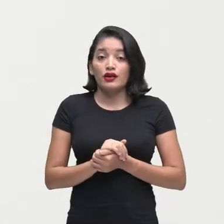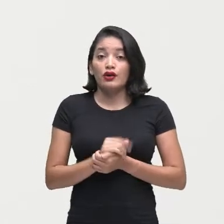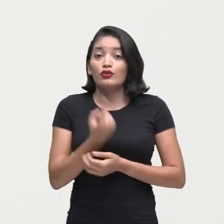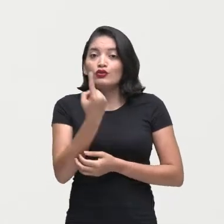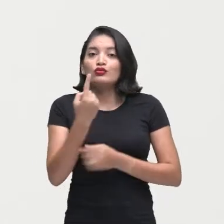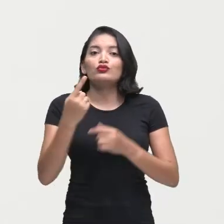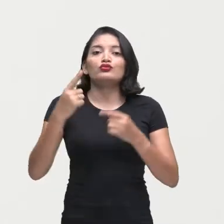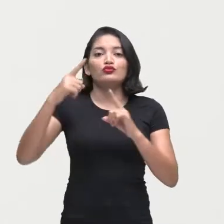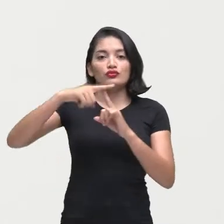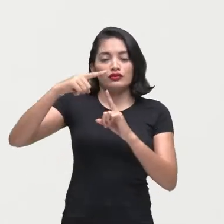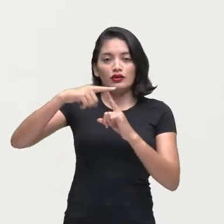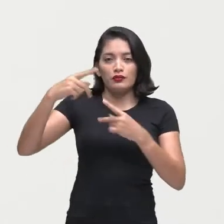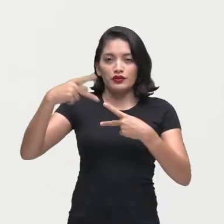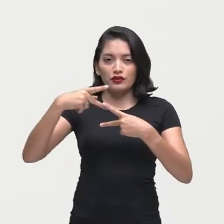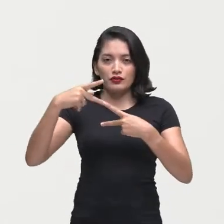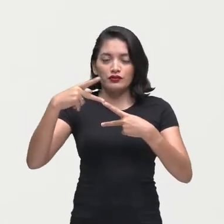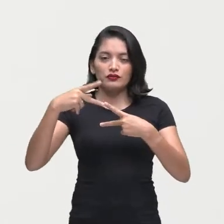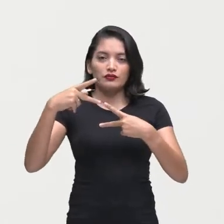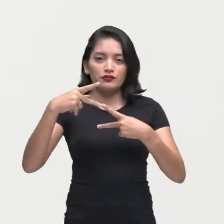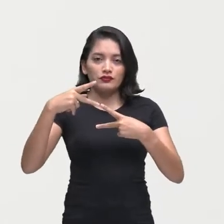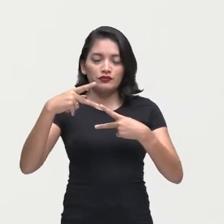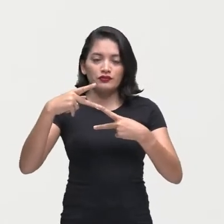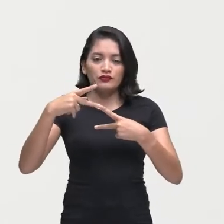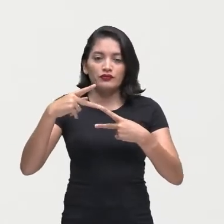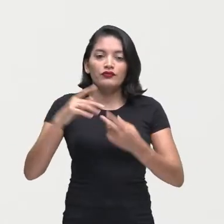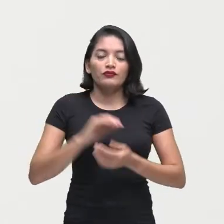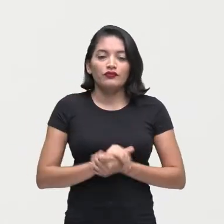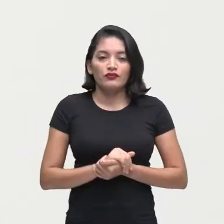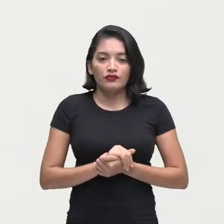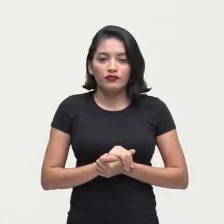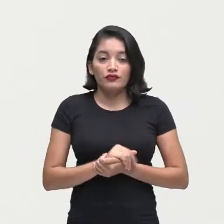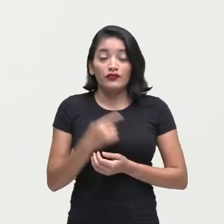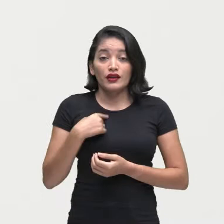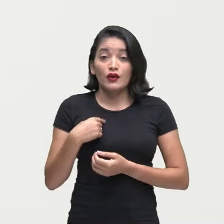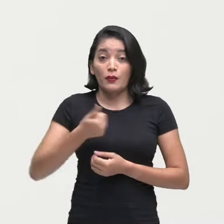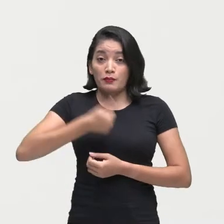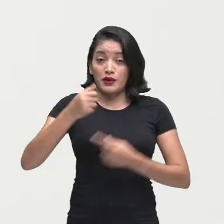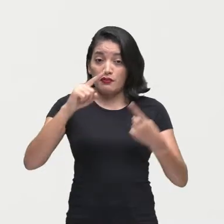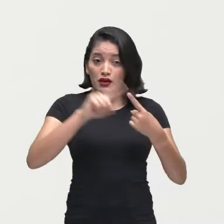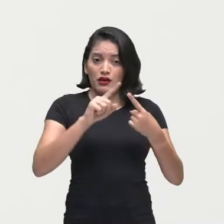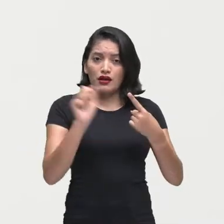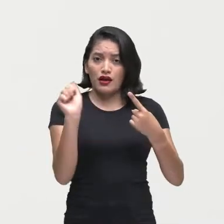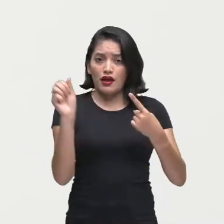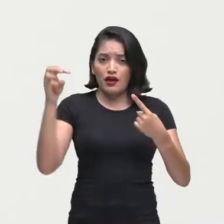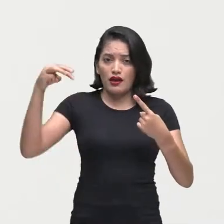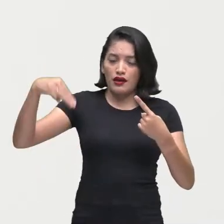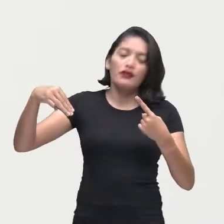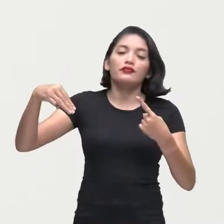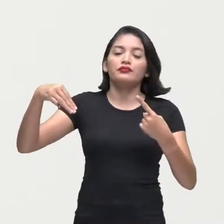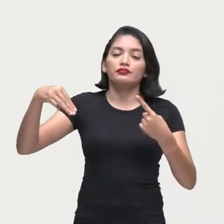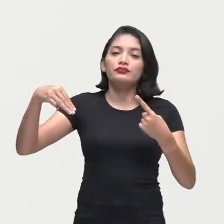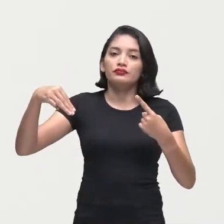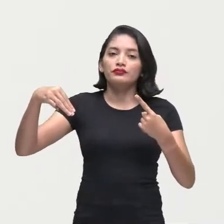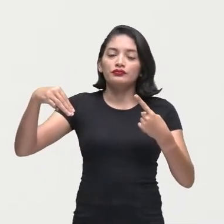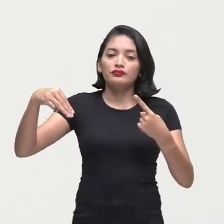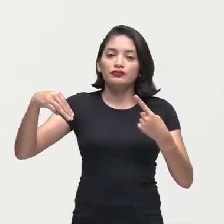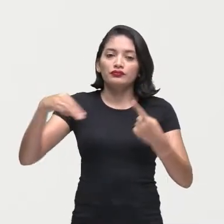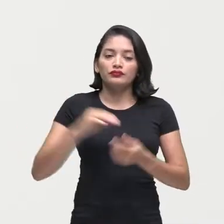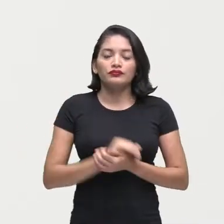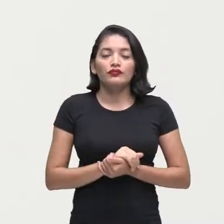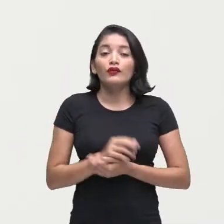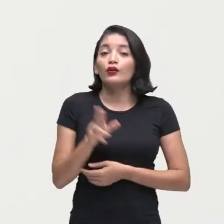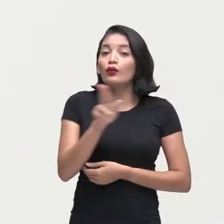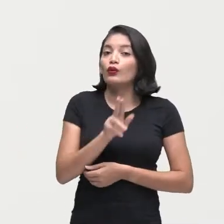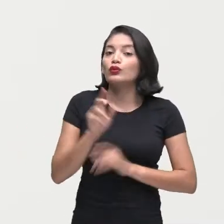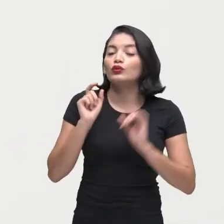pronome Tudo bem então com essa forma aqui que é em ela eu